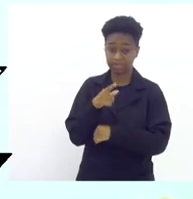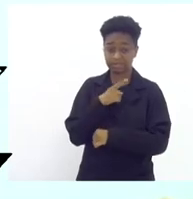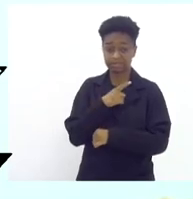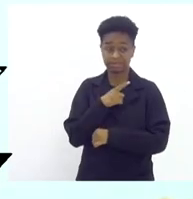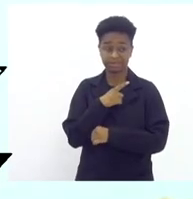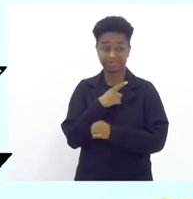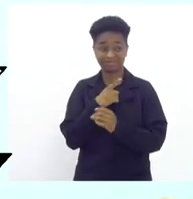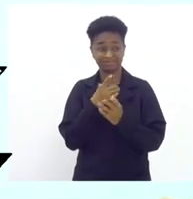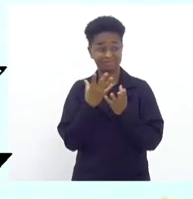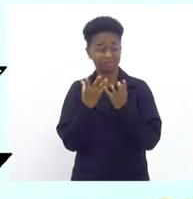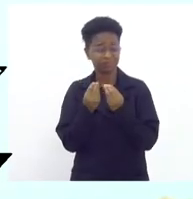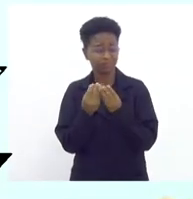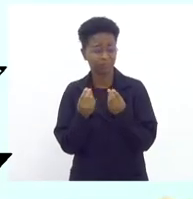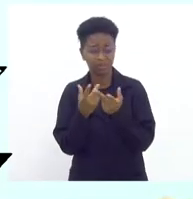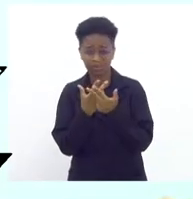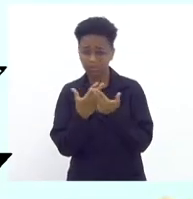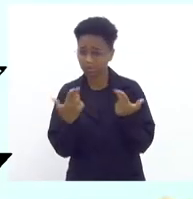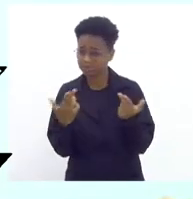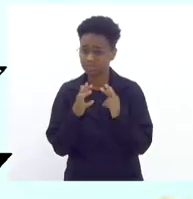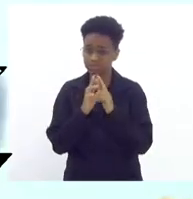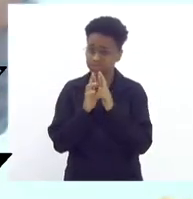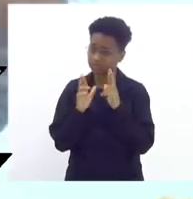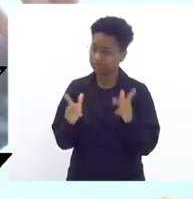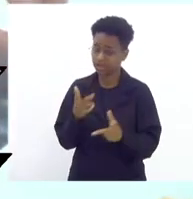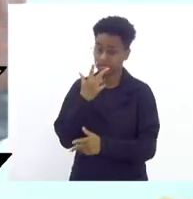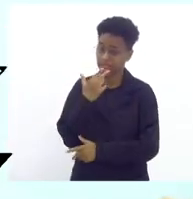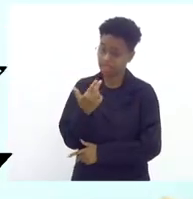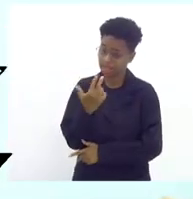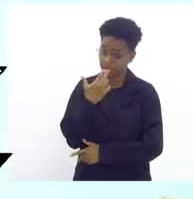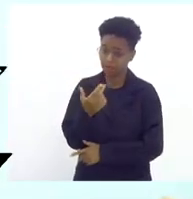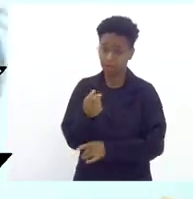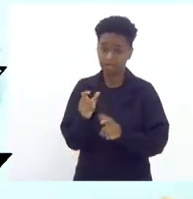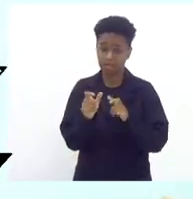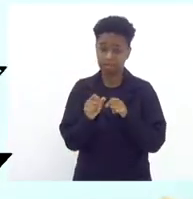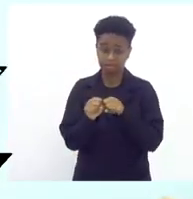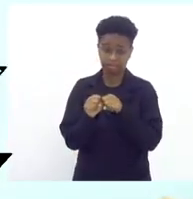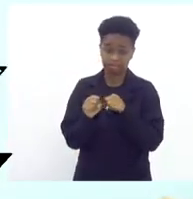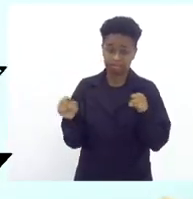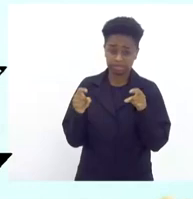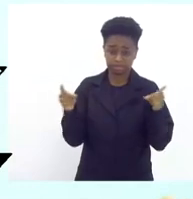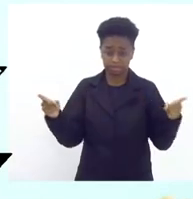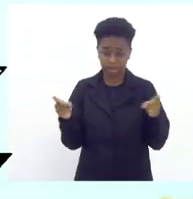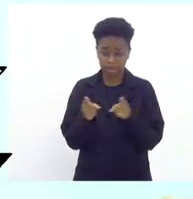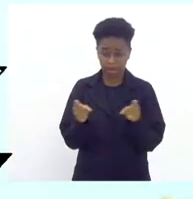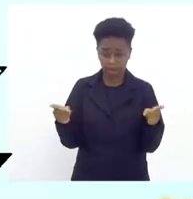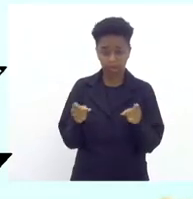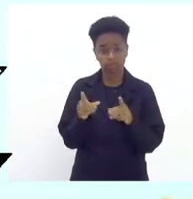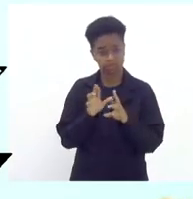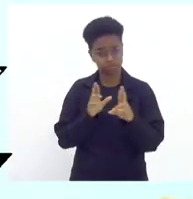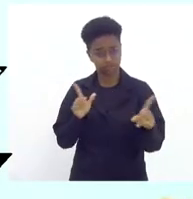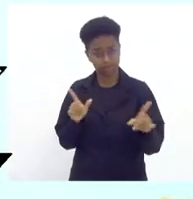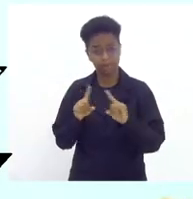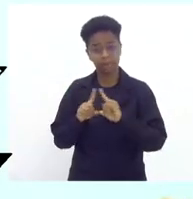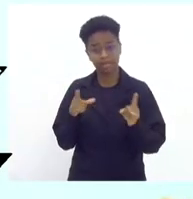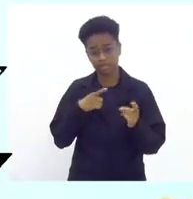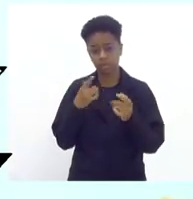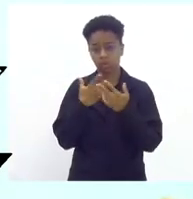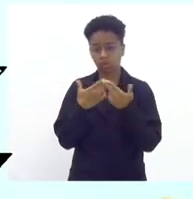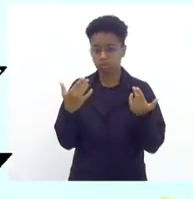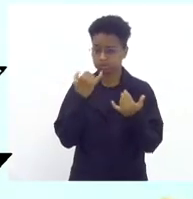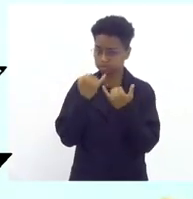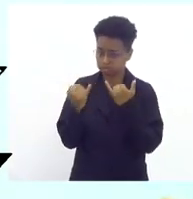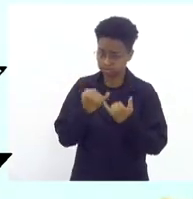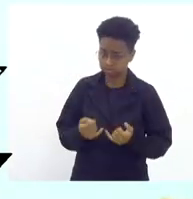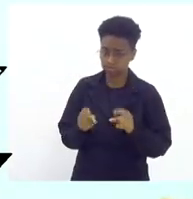muita coisa diferente né a língua é administração né são várias questões que fazem diferente mas tem muita coisa em comum